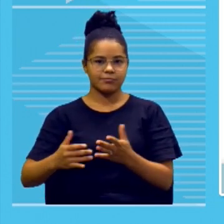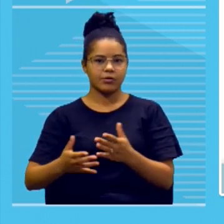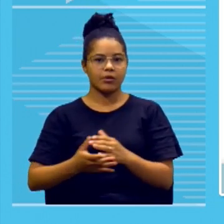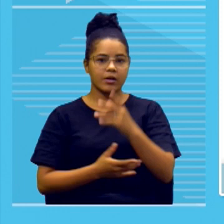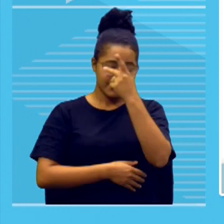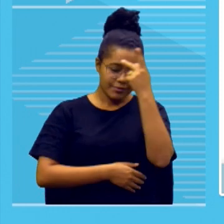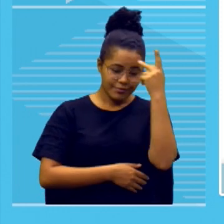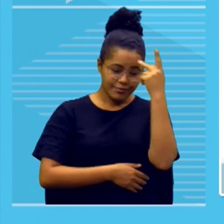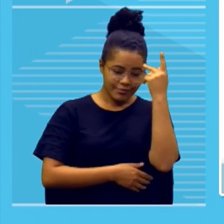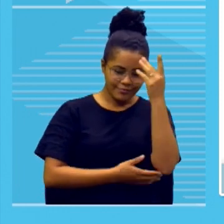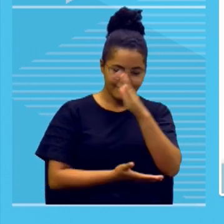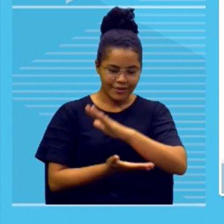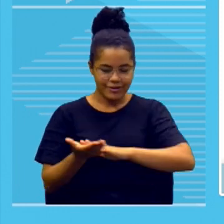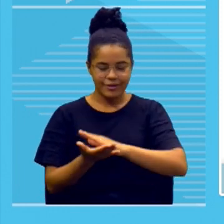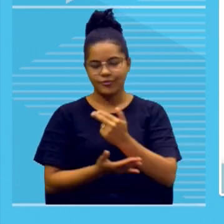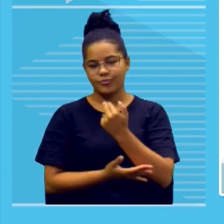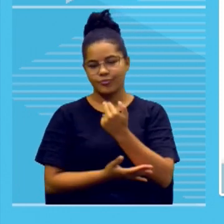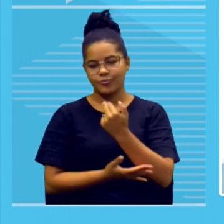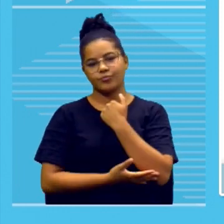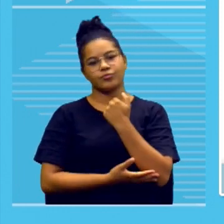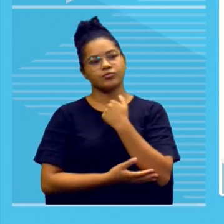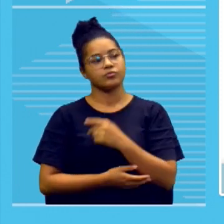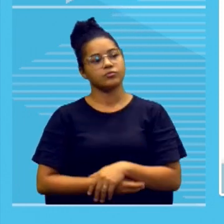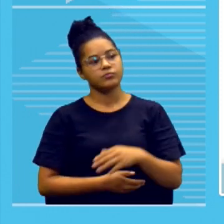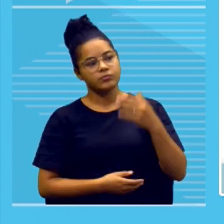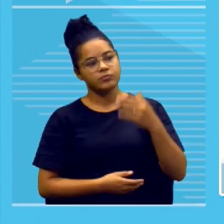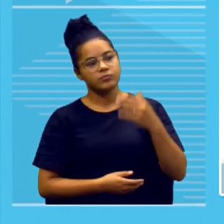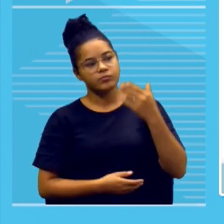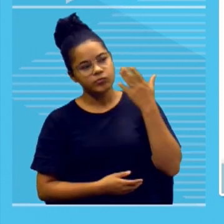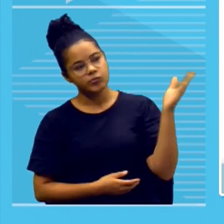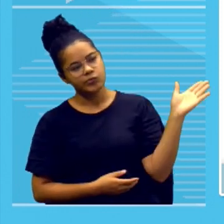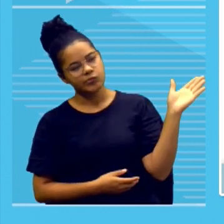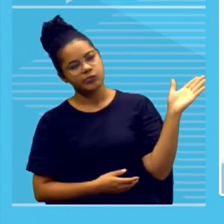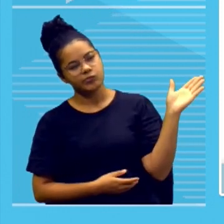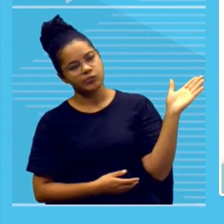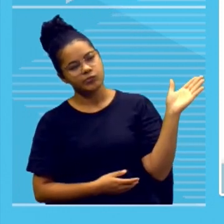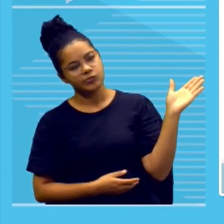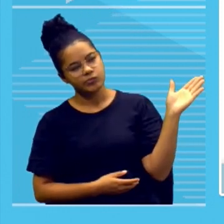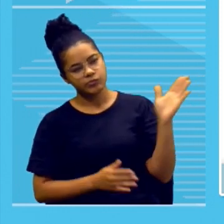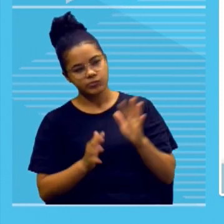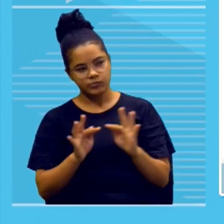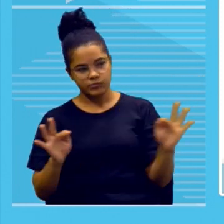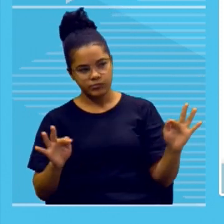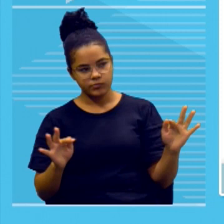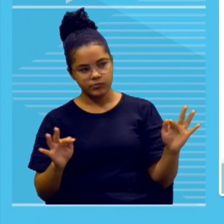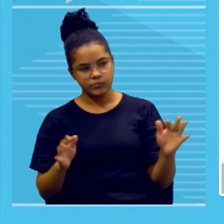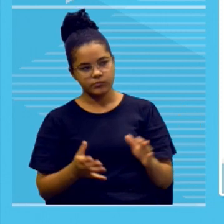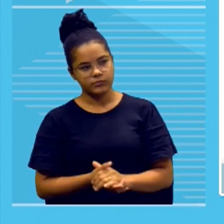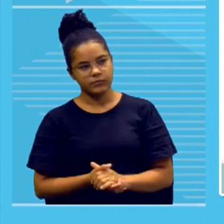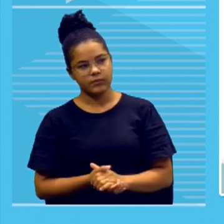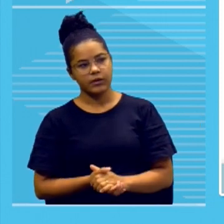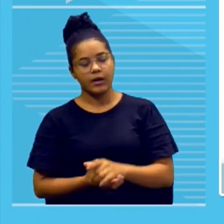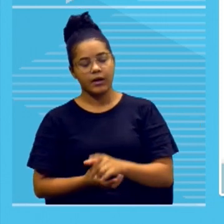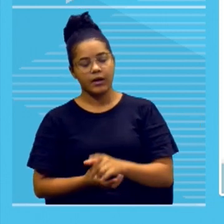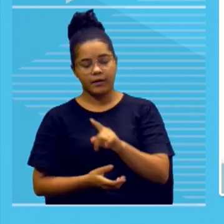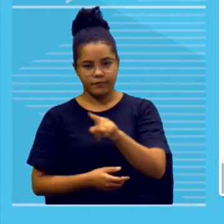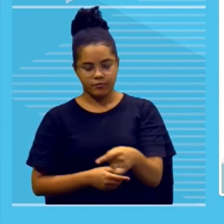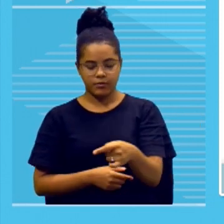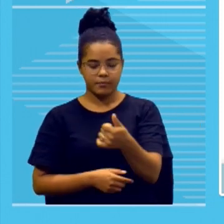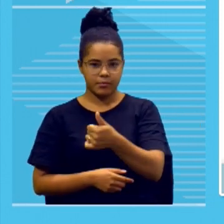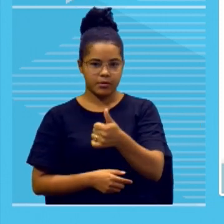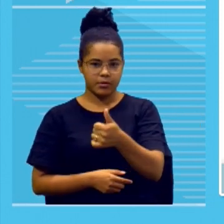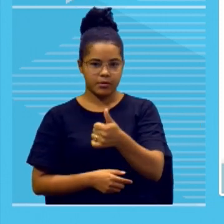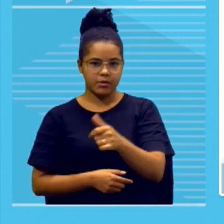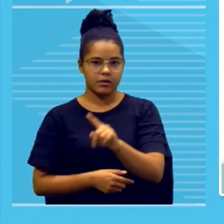vírgula, ela marca aí a omissão do verbo ser. Que